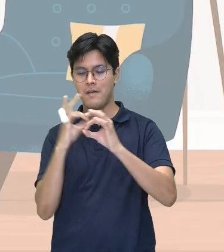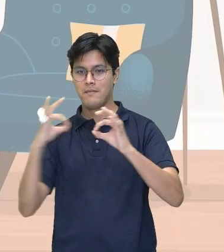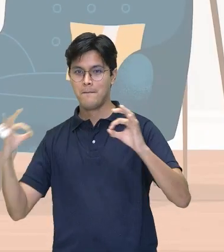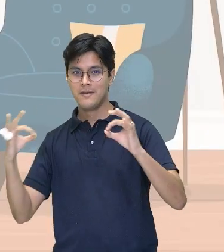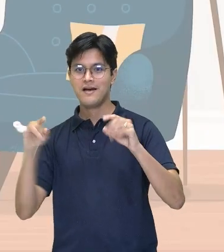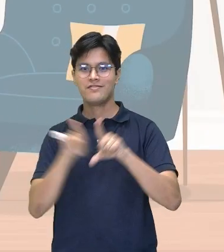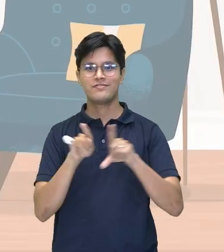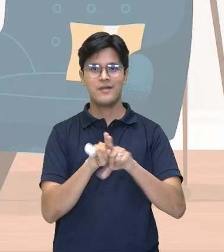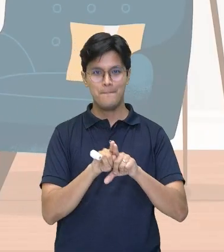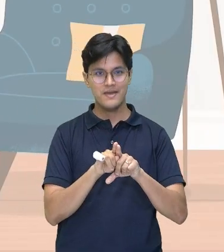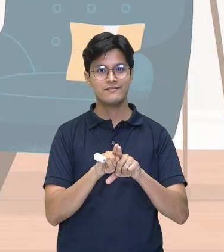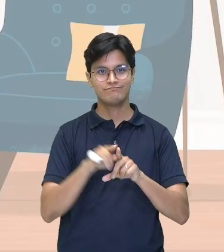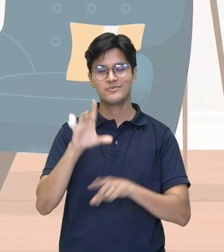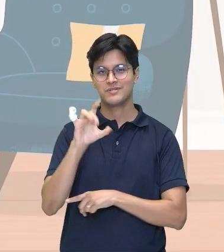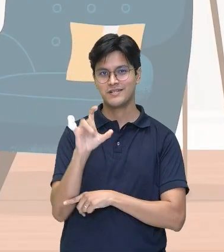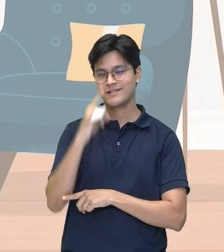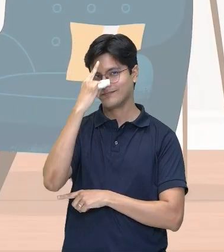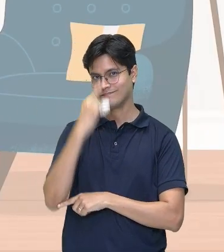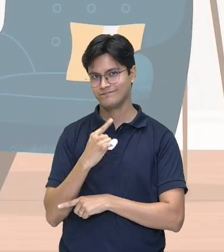sorri.